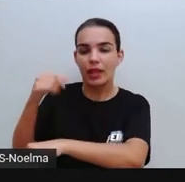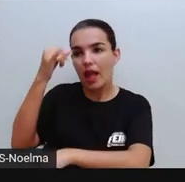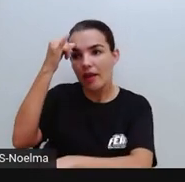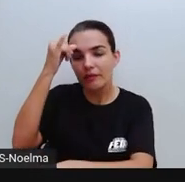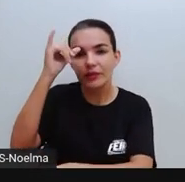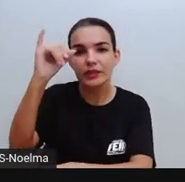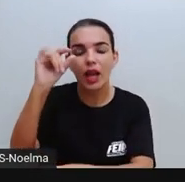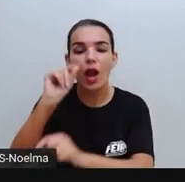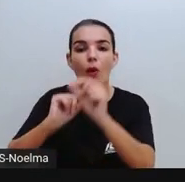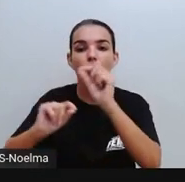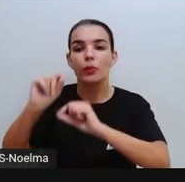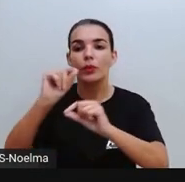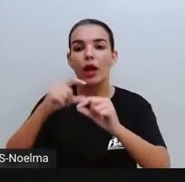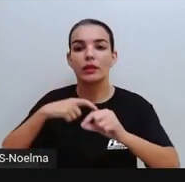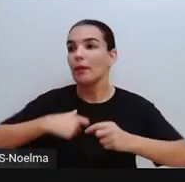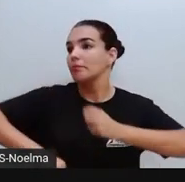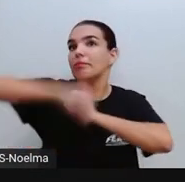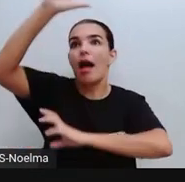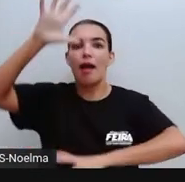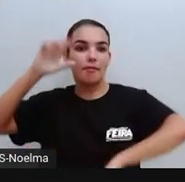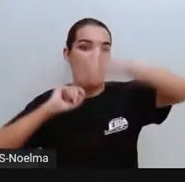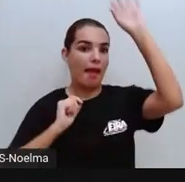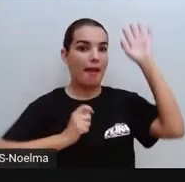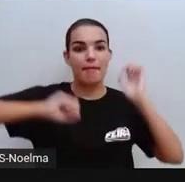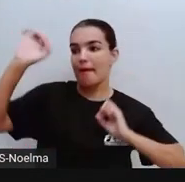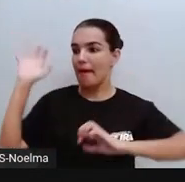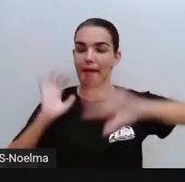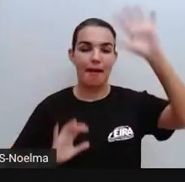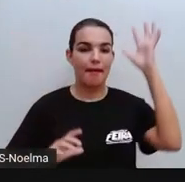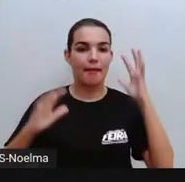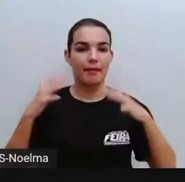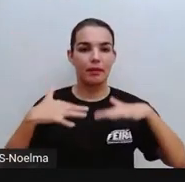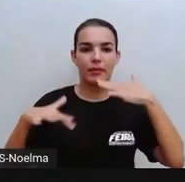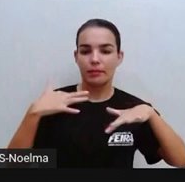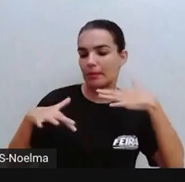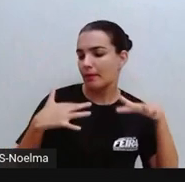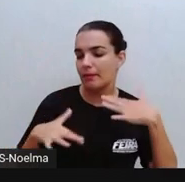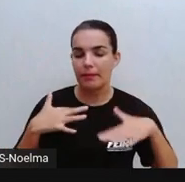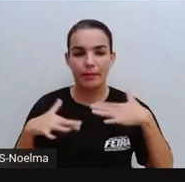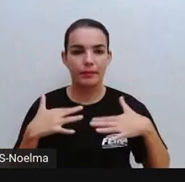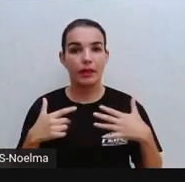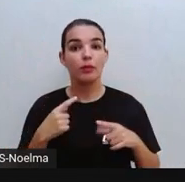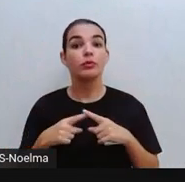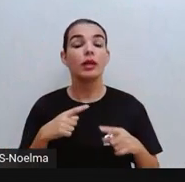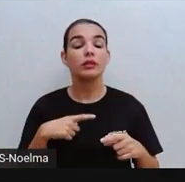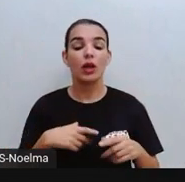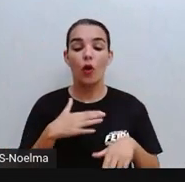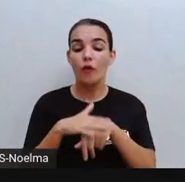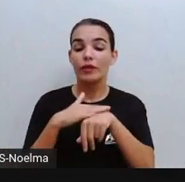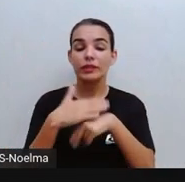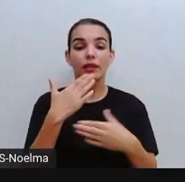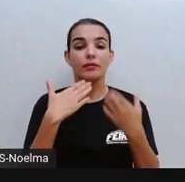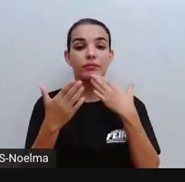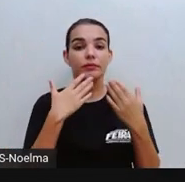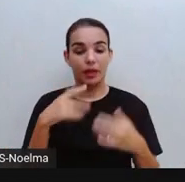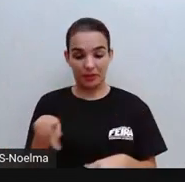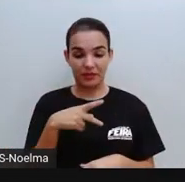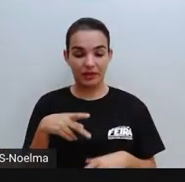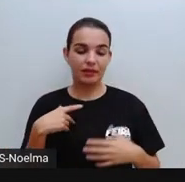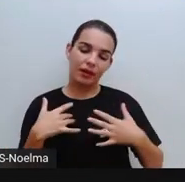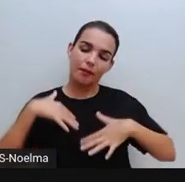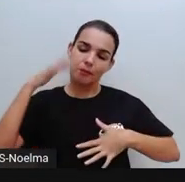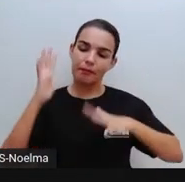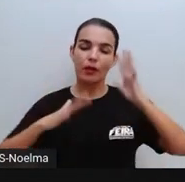revitalle tem movimentos né como a pro conversa aqui ó porque é planta conversando aqui com vocês então a prova faz